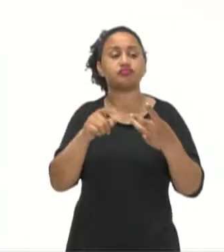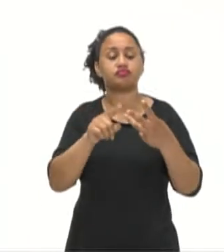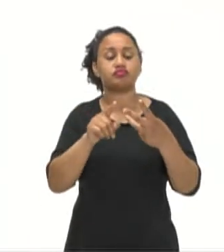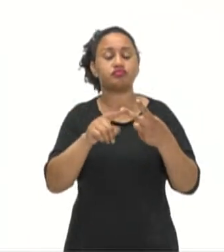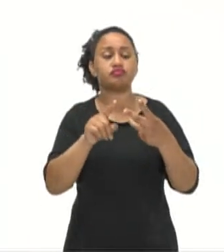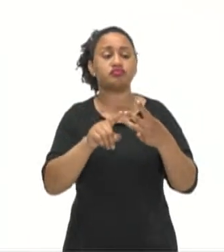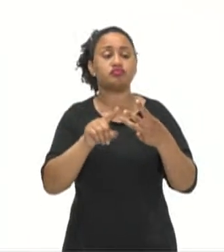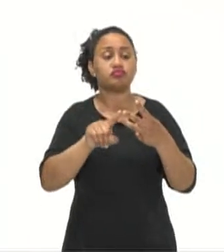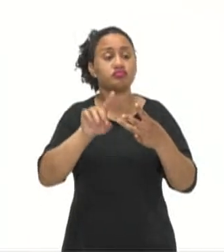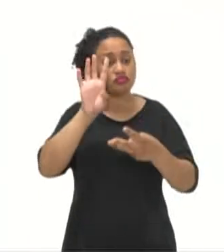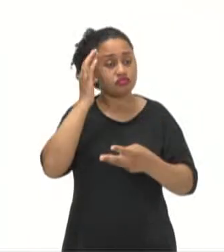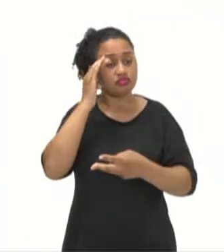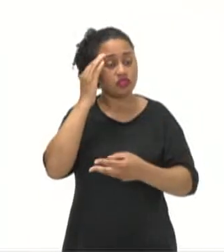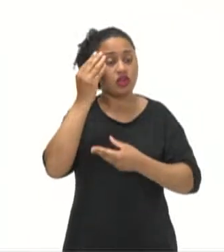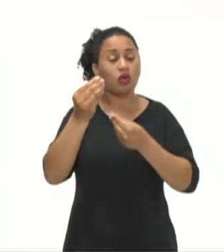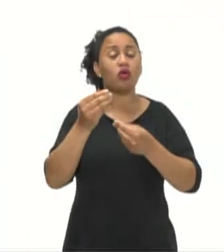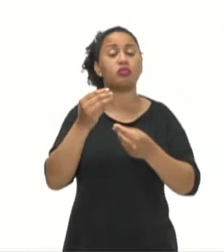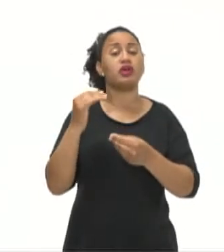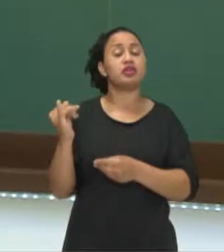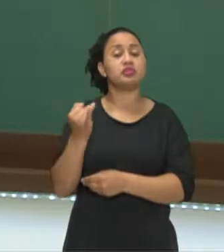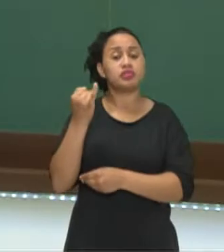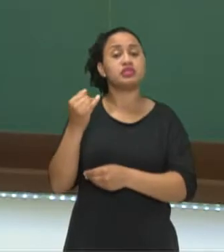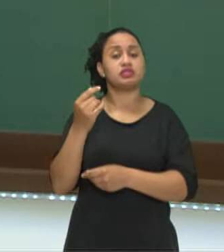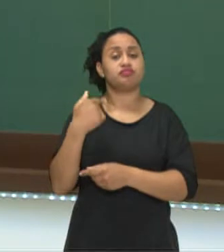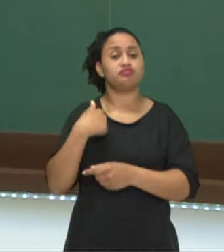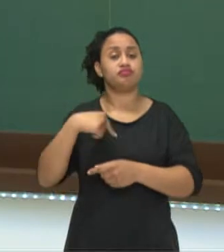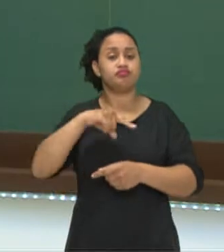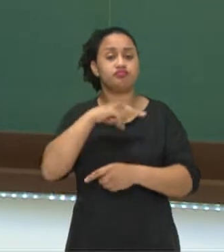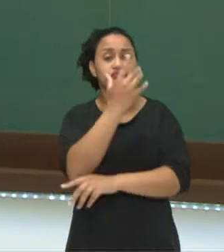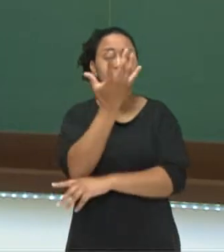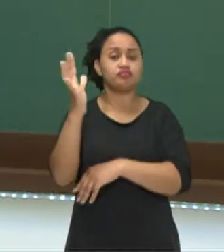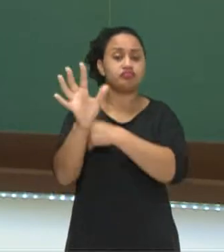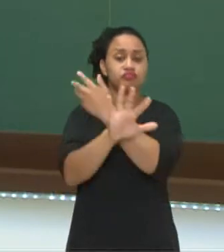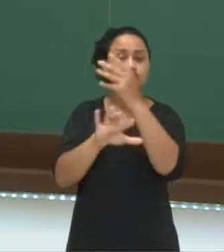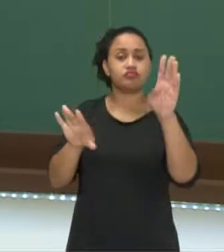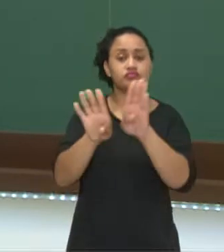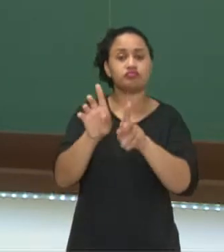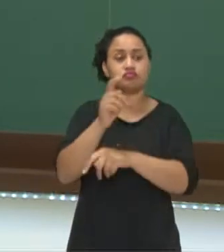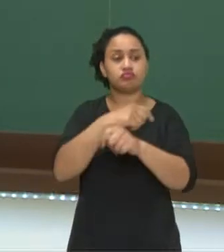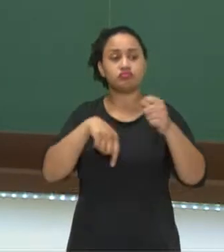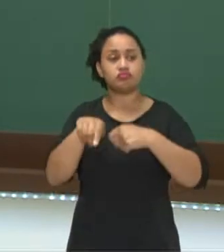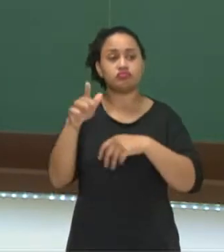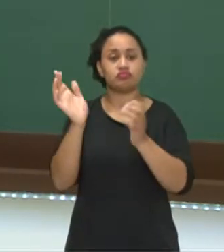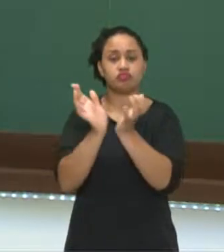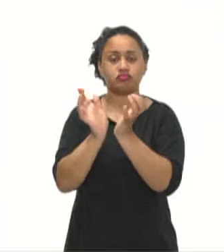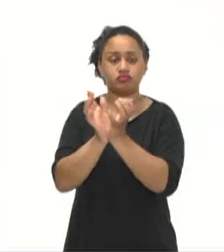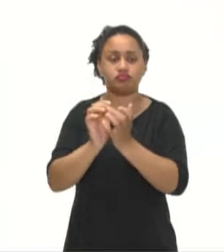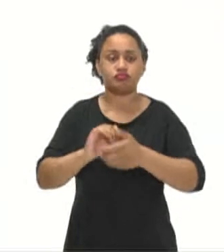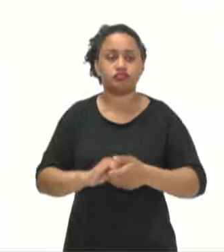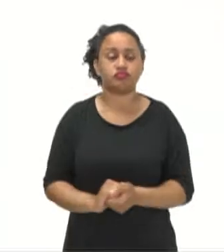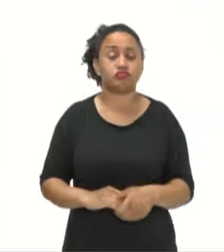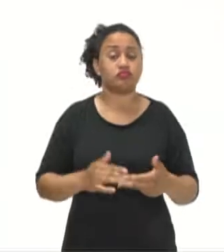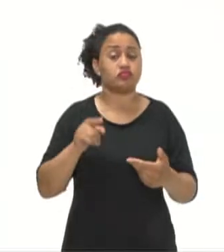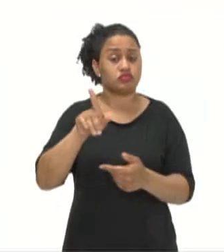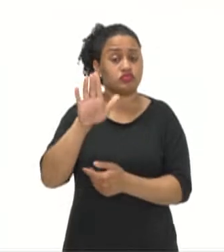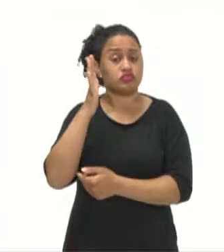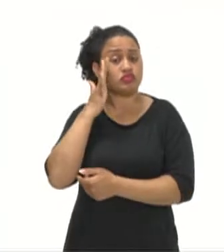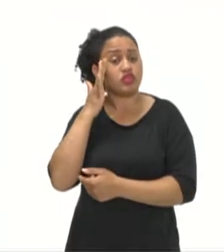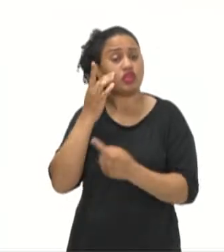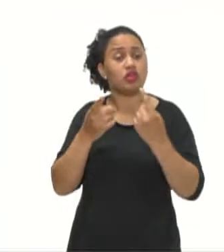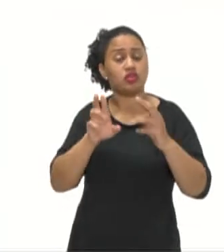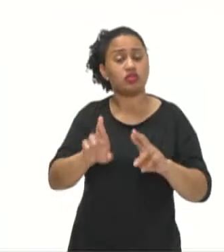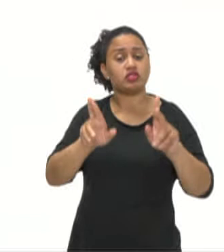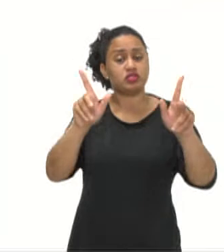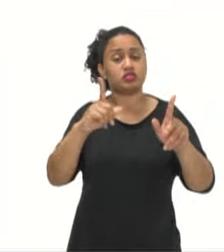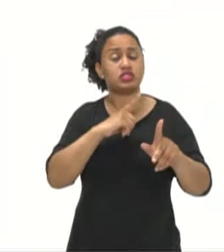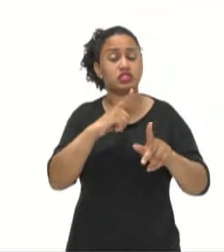importância ecológica e econômica desse grupo. Então vamos lá, vocês já sabem qual é a diferença entre